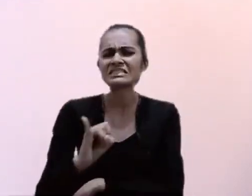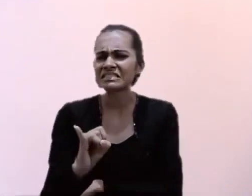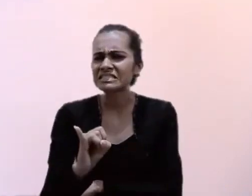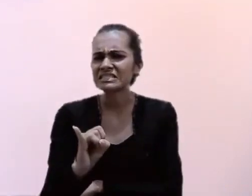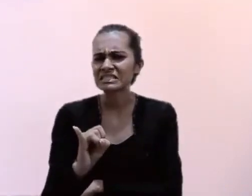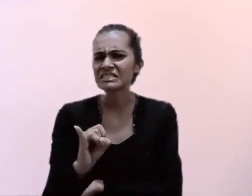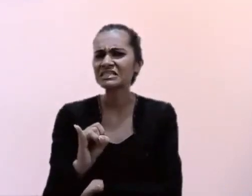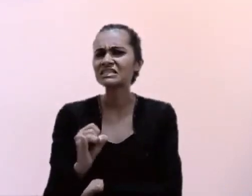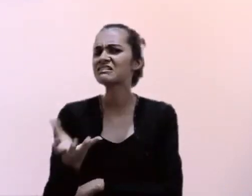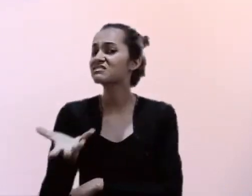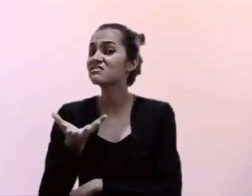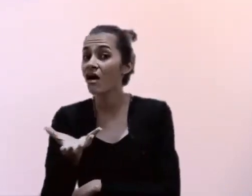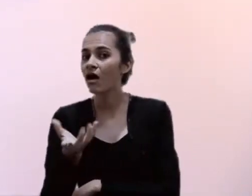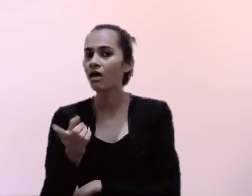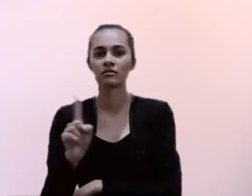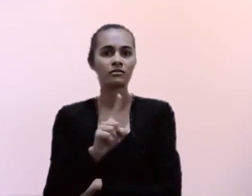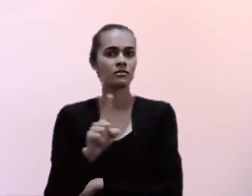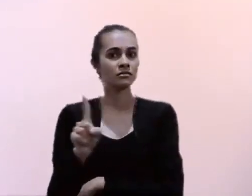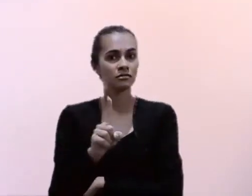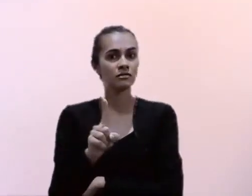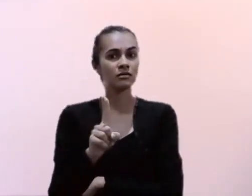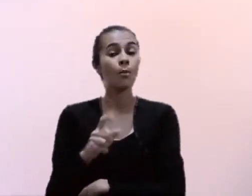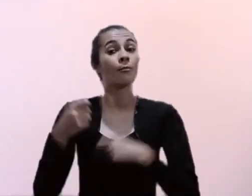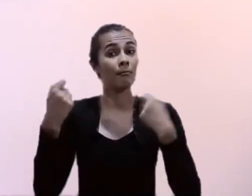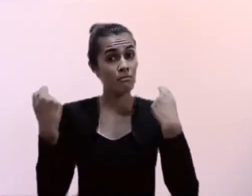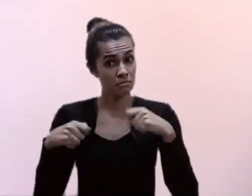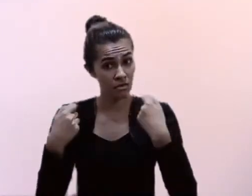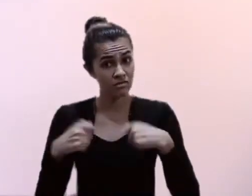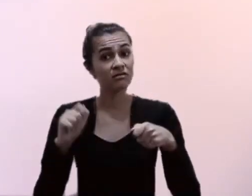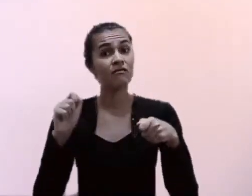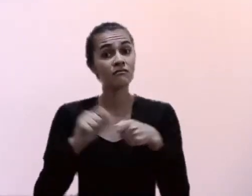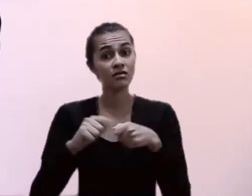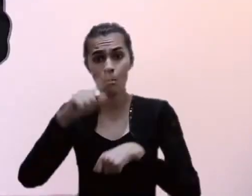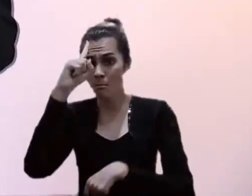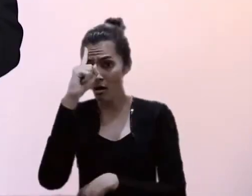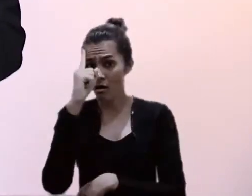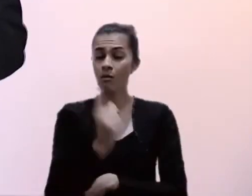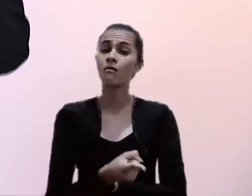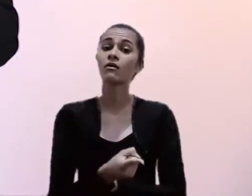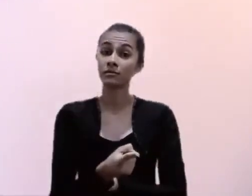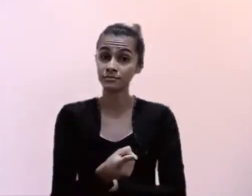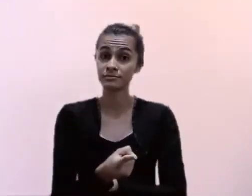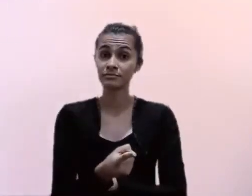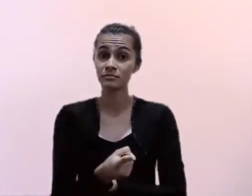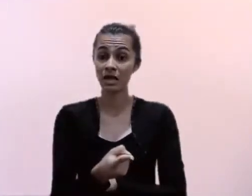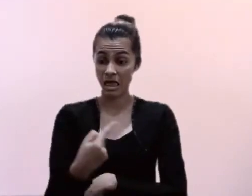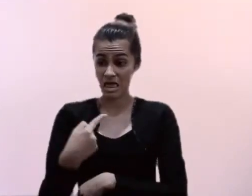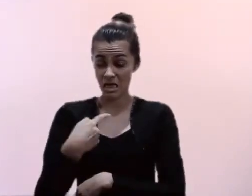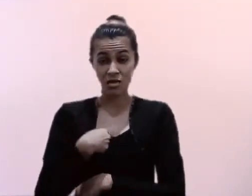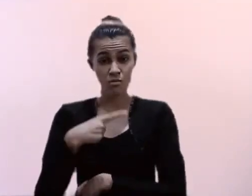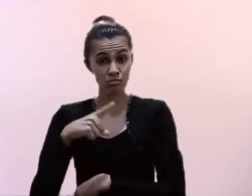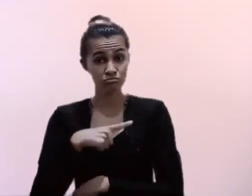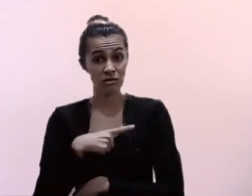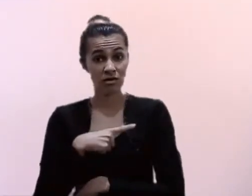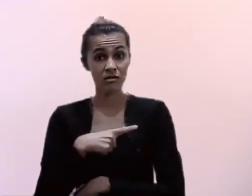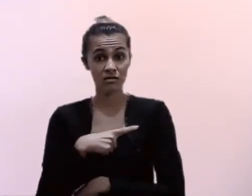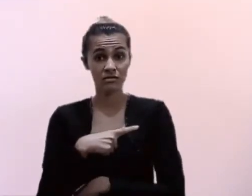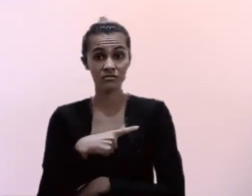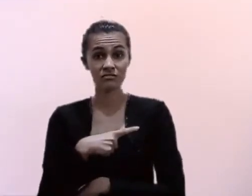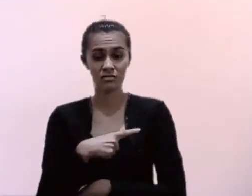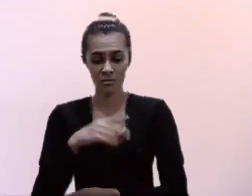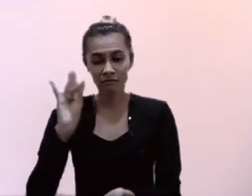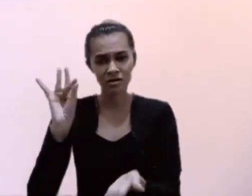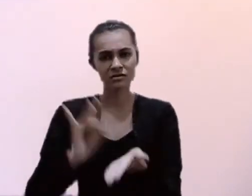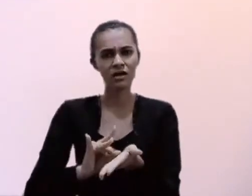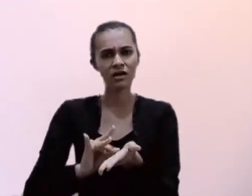deve fazer. Ou seja, é uma responsabilidade, é uma ordem. Eu recebi a luz, eu agora tenho que levá-la. É mais ou